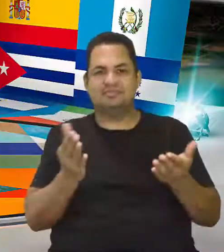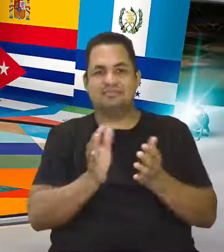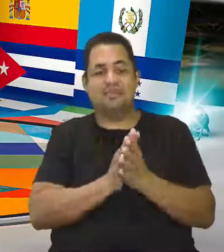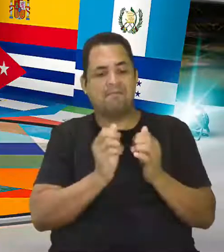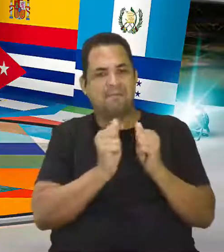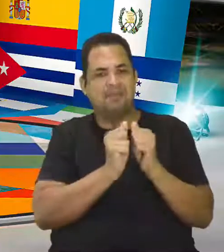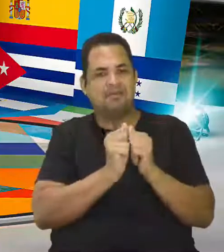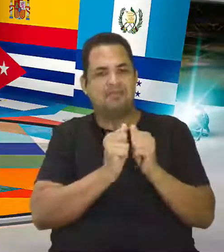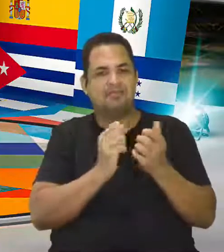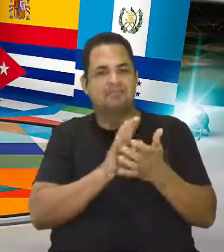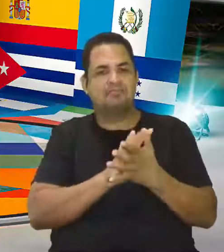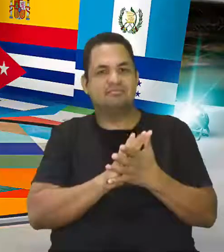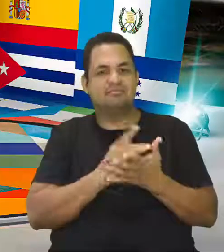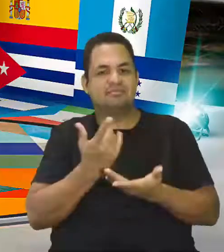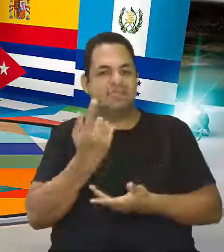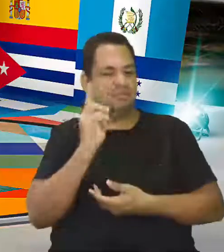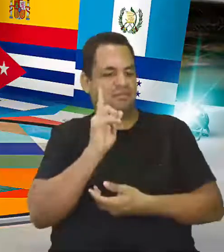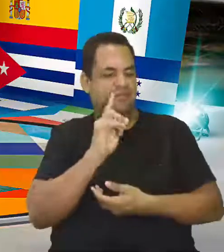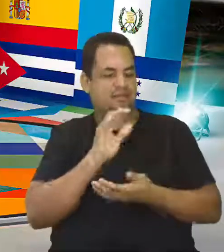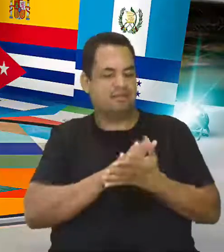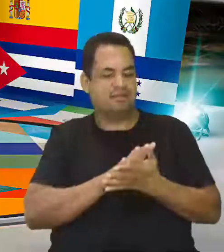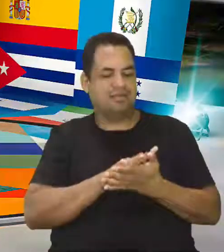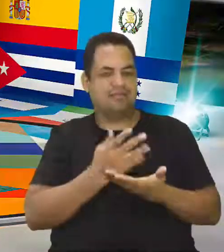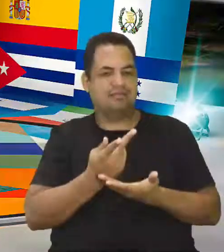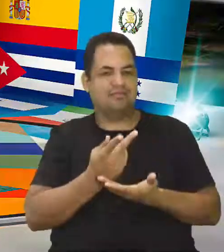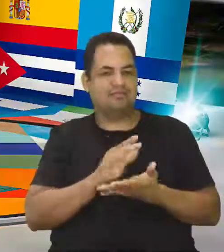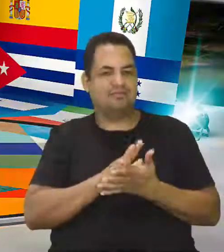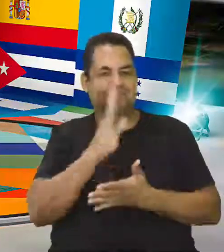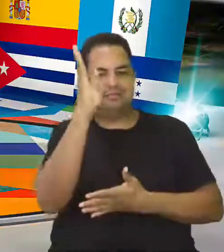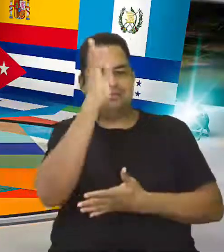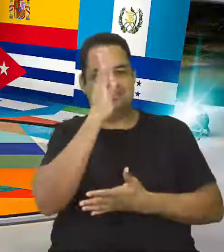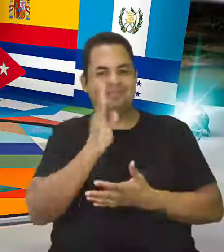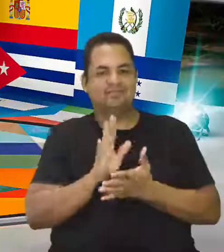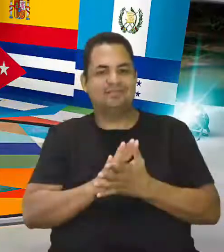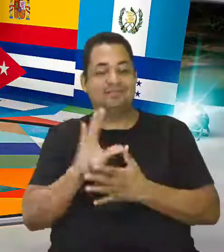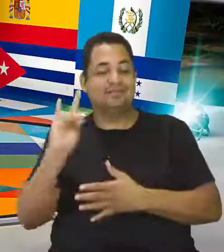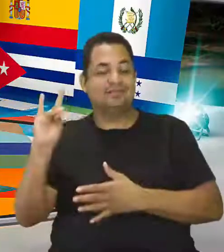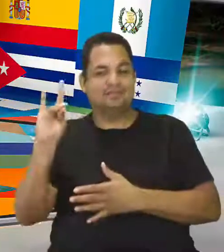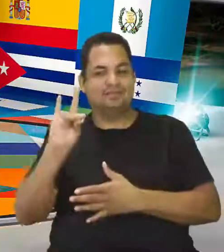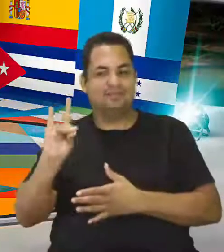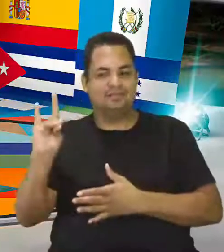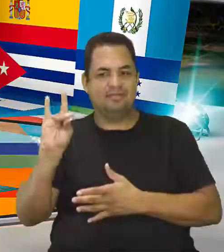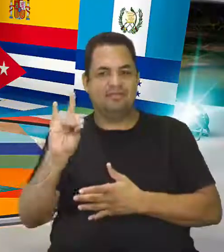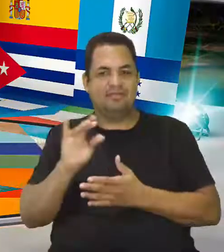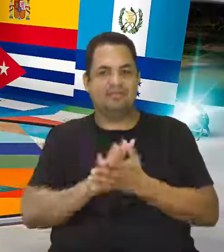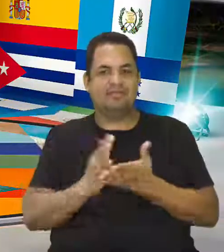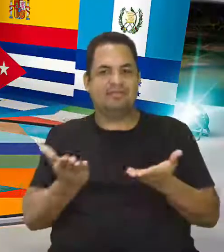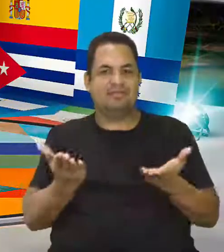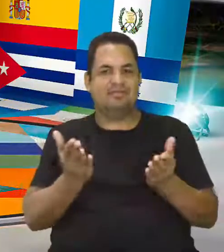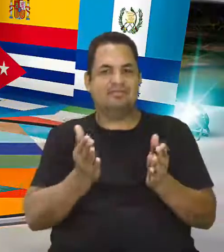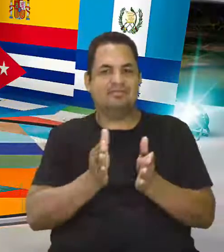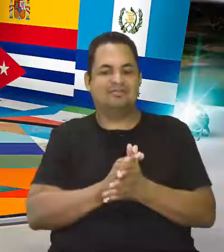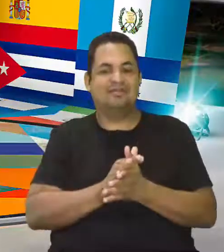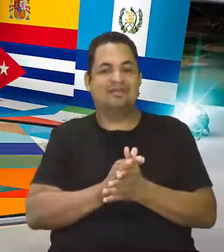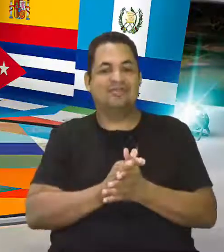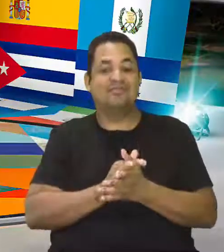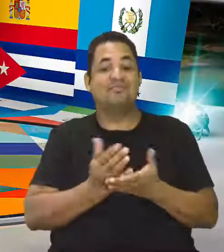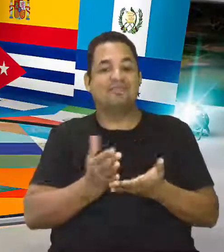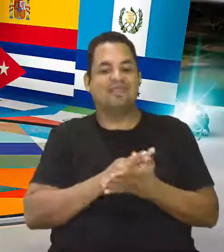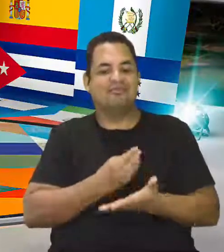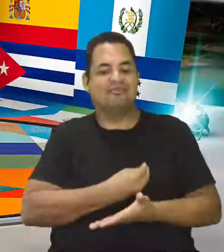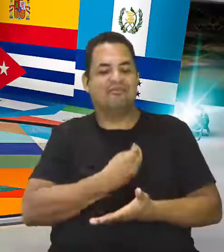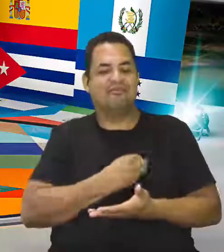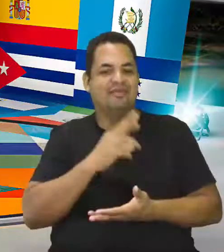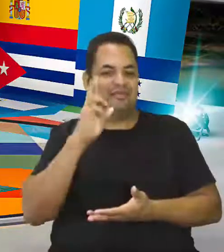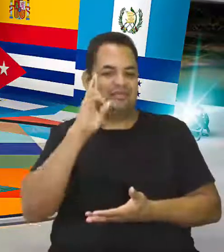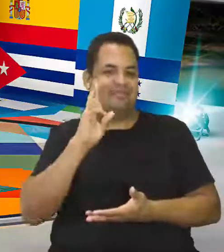pertinho, é bem pertinho. Eu não estou mais no Brasil, eu estou na Bolívia. Até podemos dizer que quem mora em Rondônia faz a sua primeira viagem